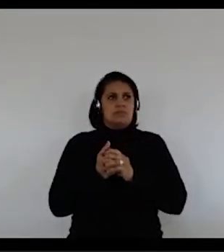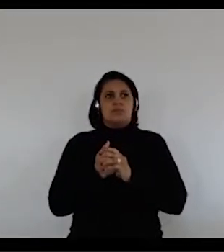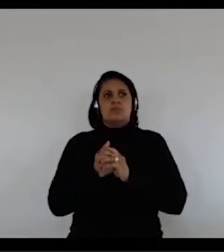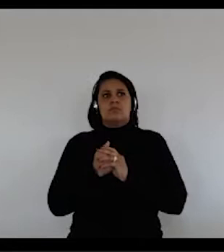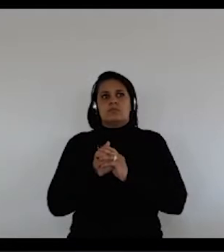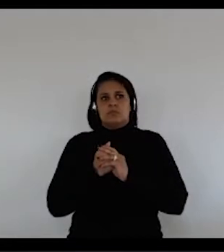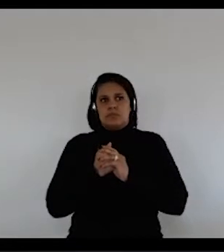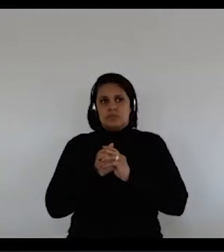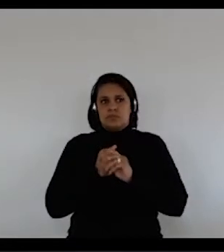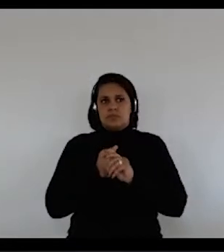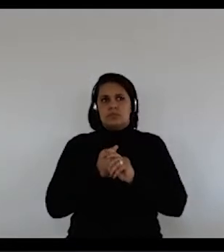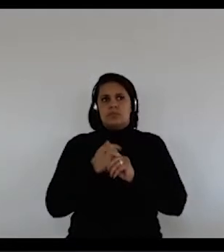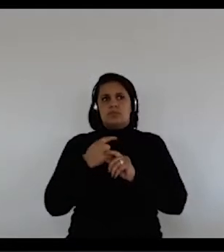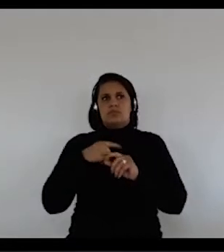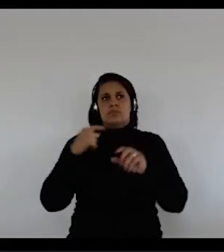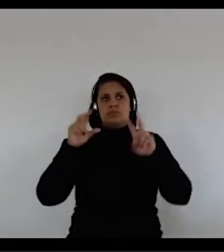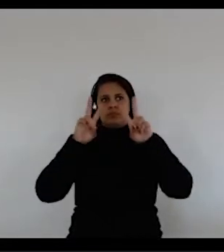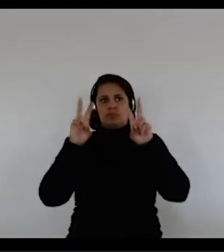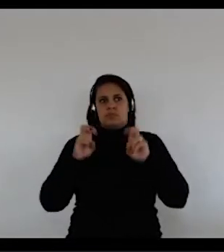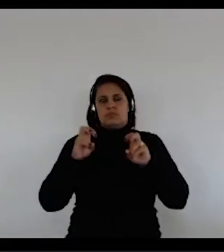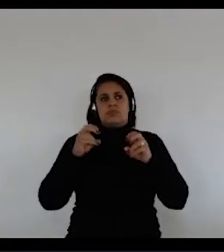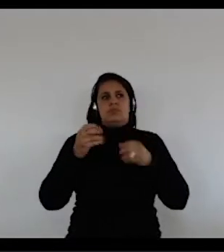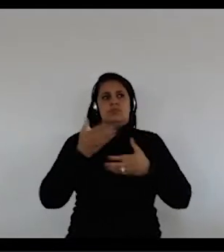rápido, oral,